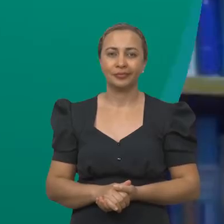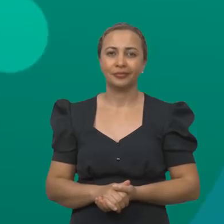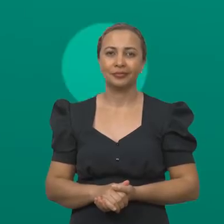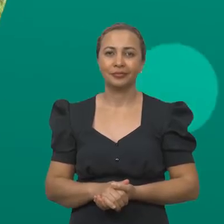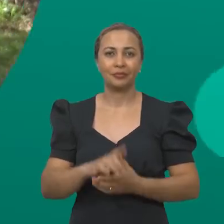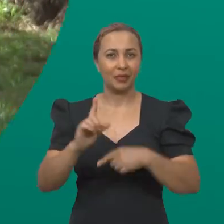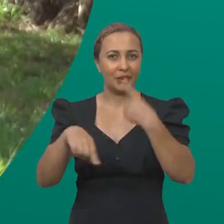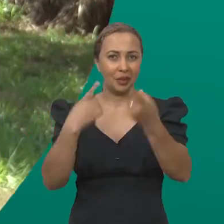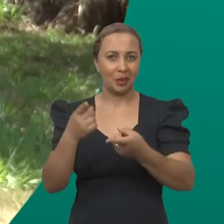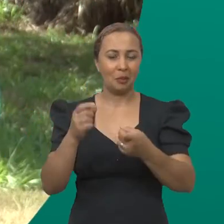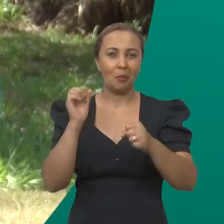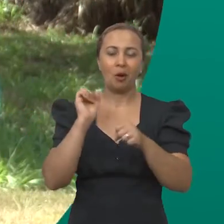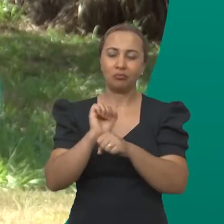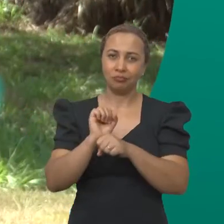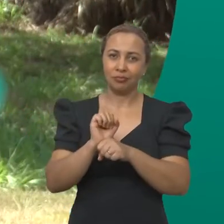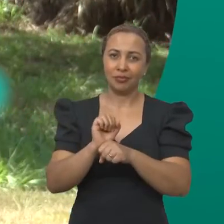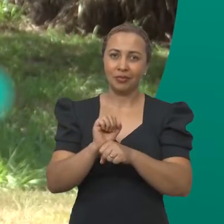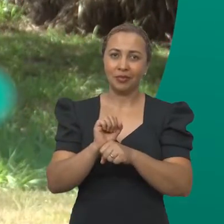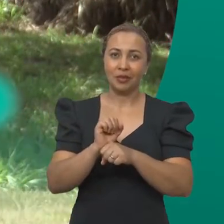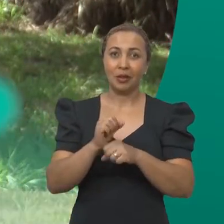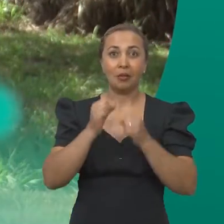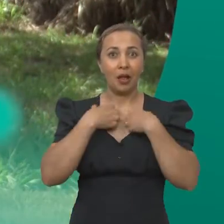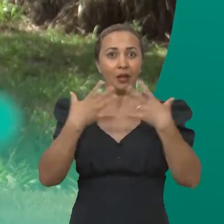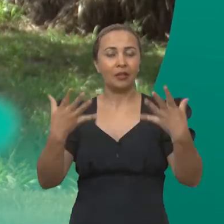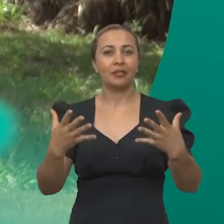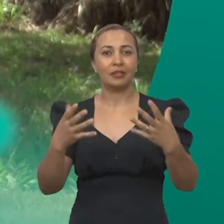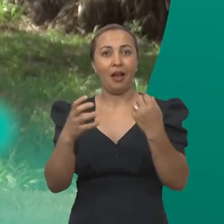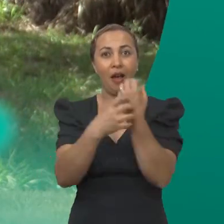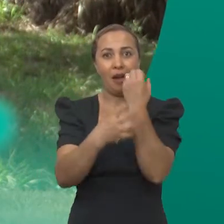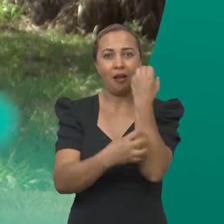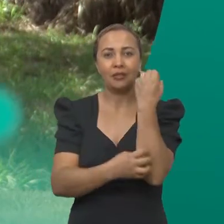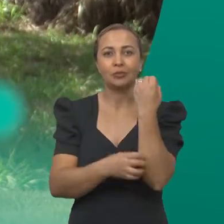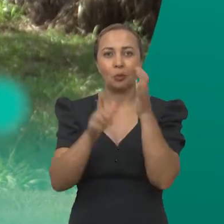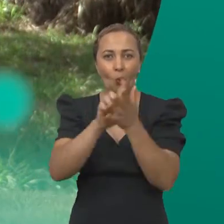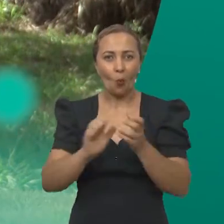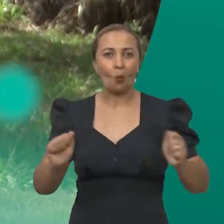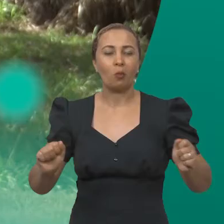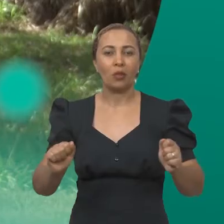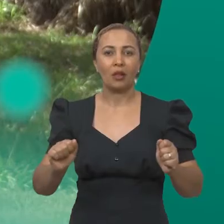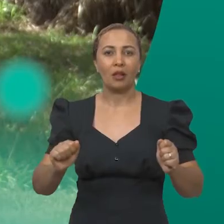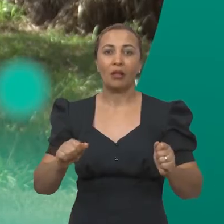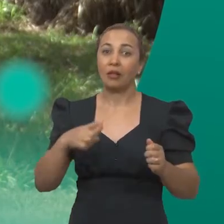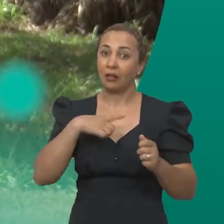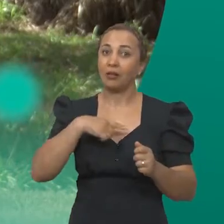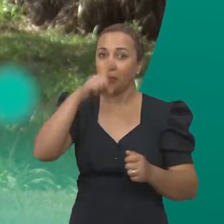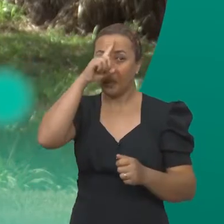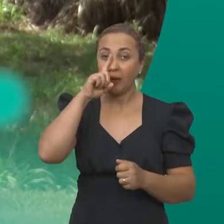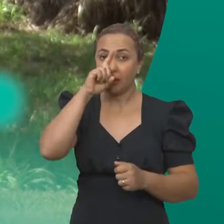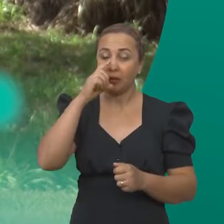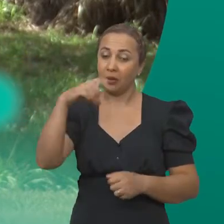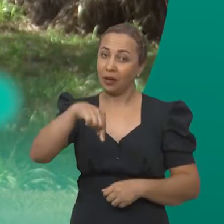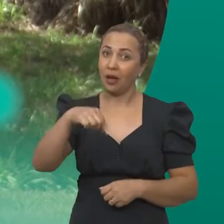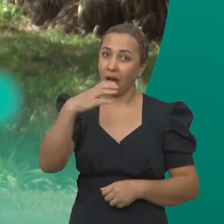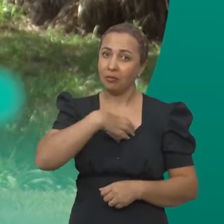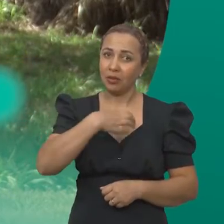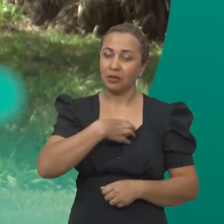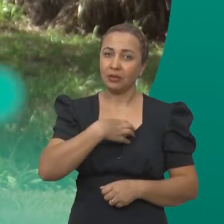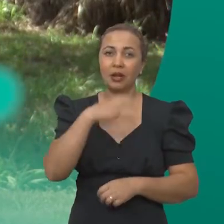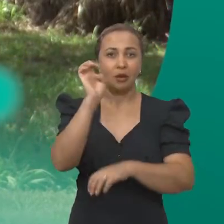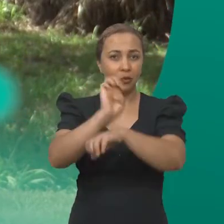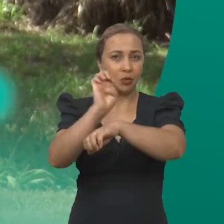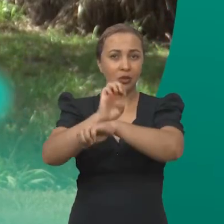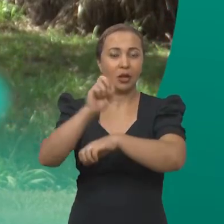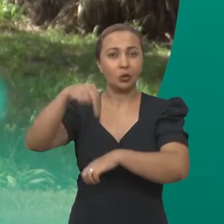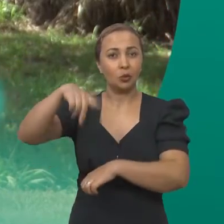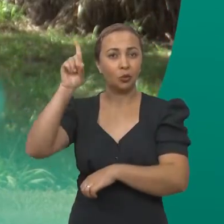né? E depois do intervalo, um alerta. A Caatinga, o bioma 100% brasileiro, está ameaçada. E a